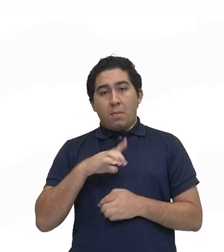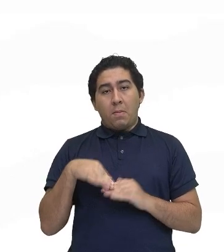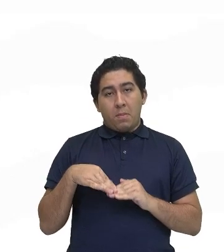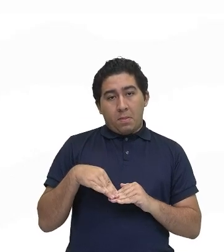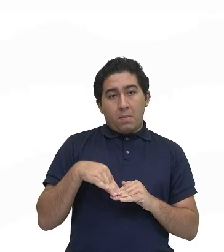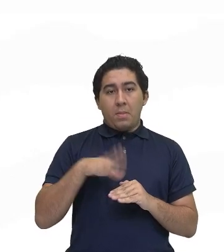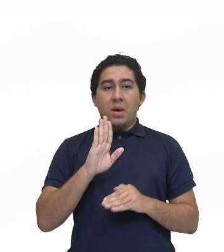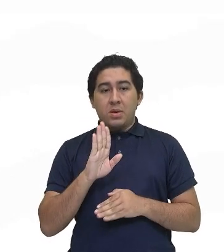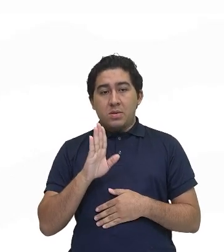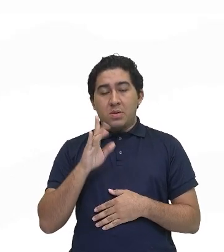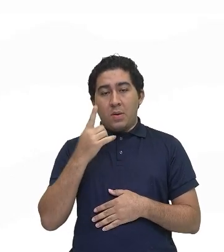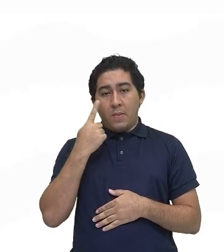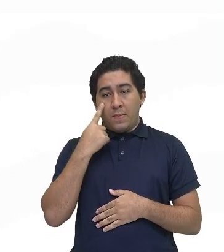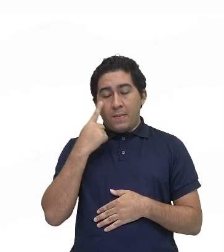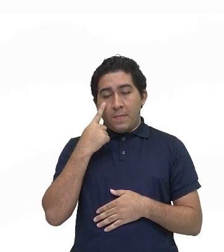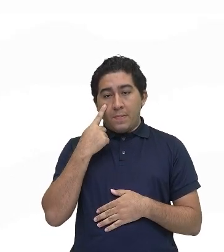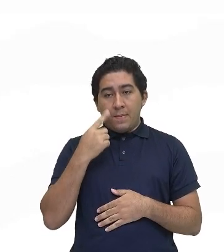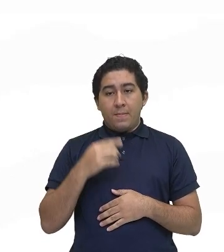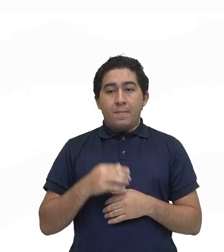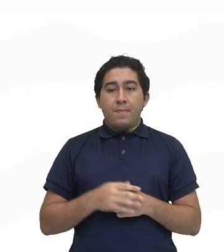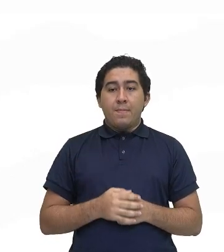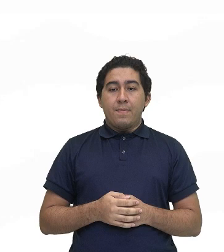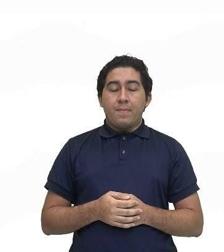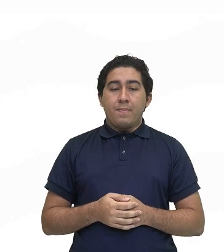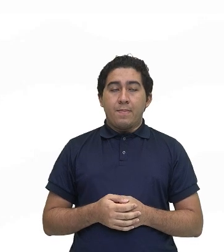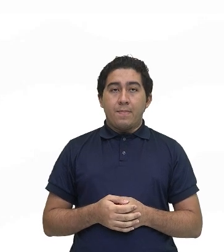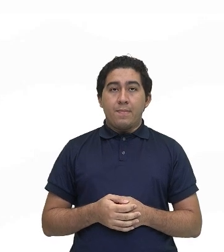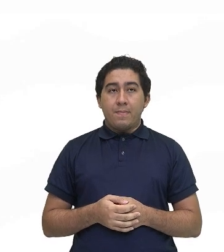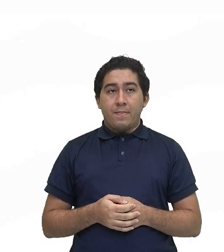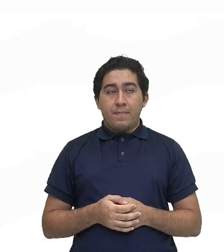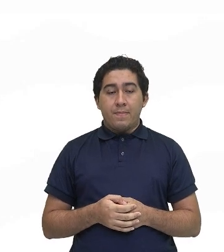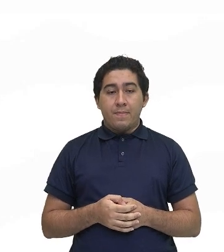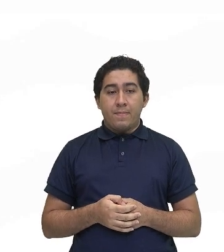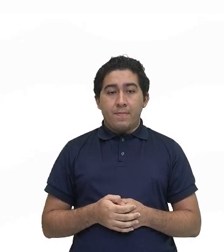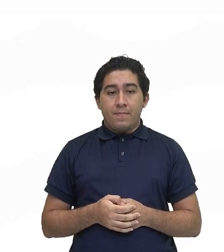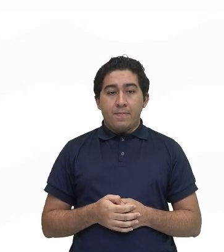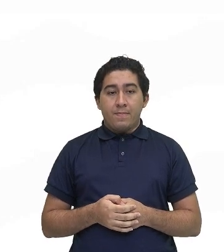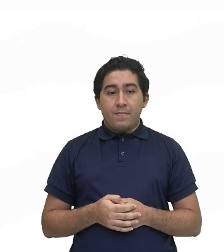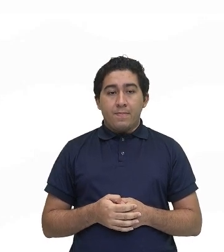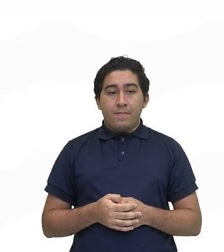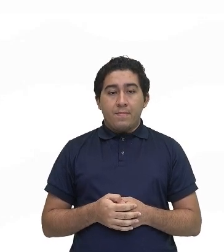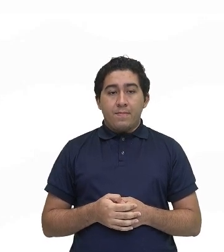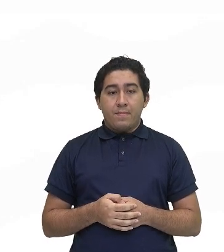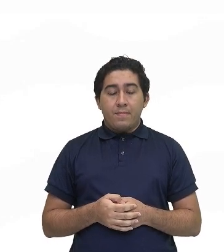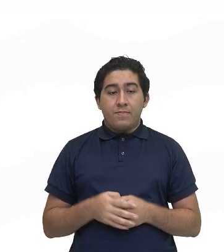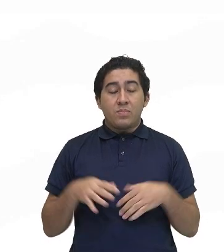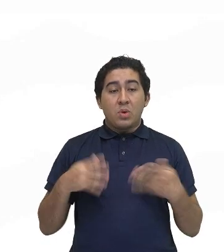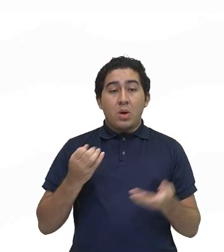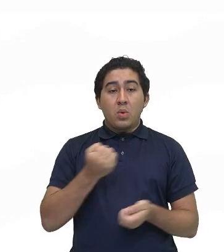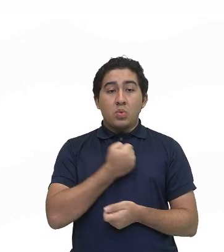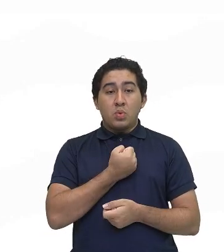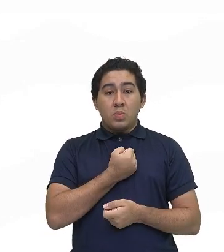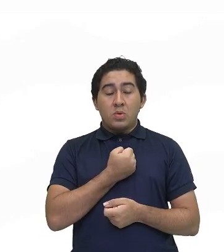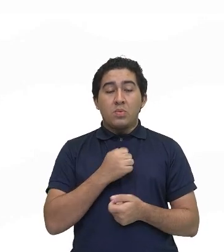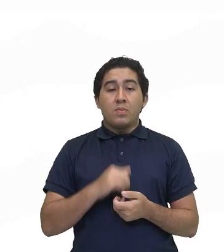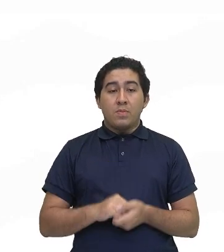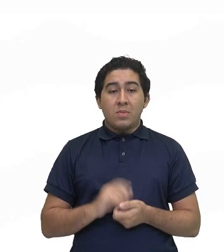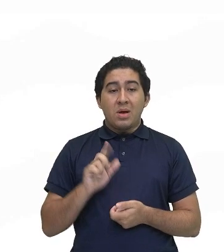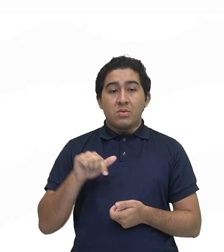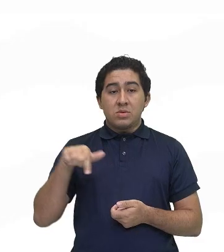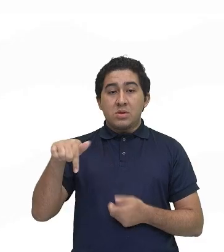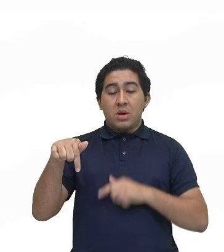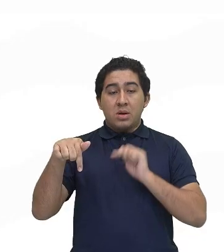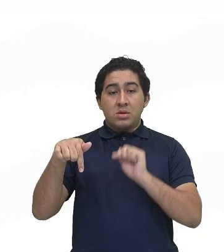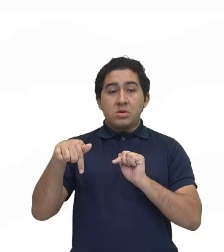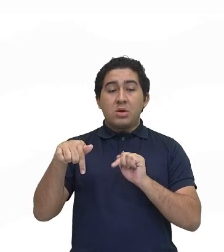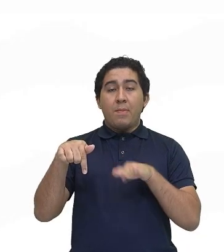casa. Então, vejam aí, ó, vai aumentar. Ou seja, qual é o número que está posterior ao 4? É o 7.